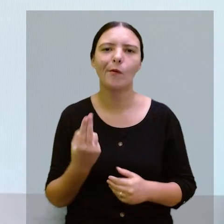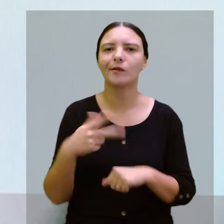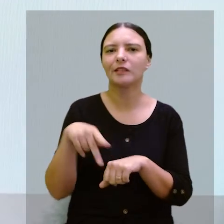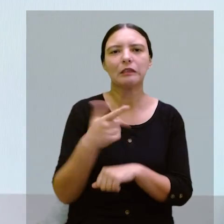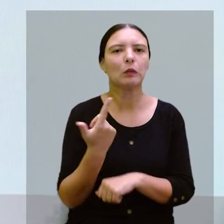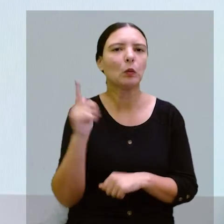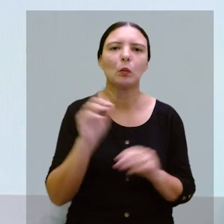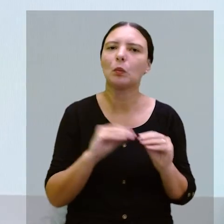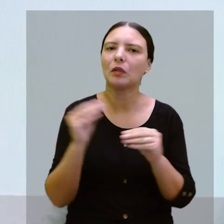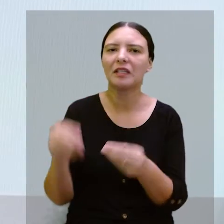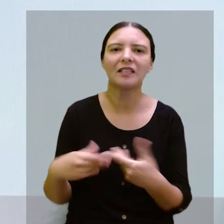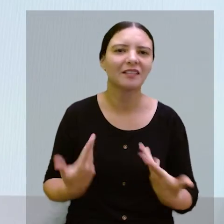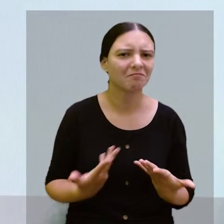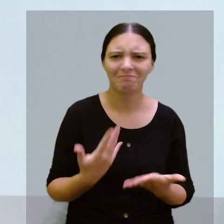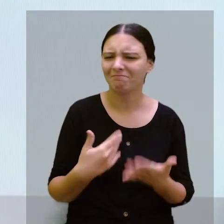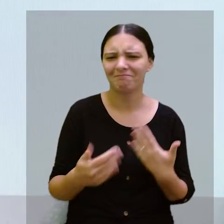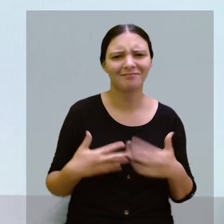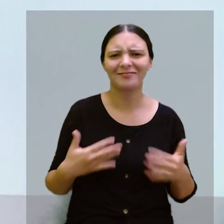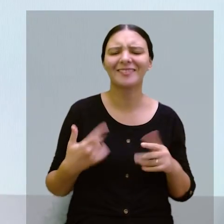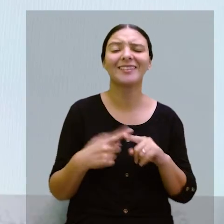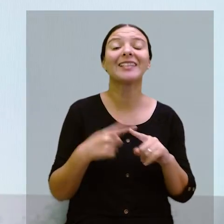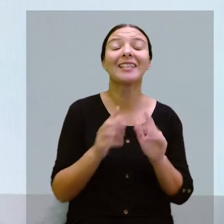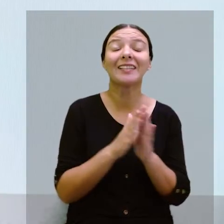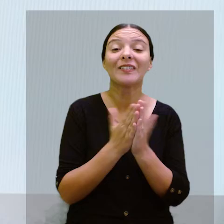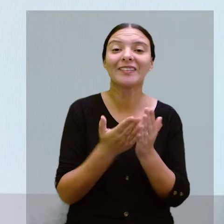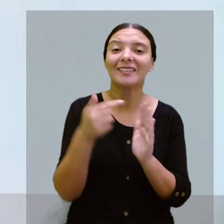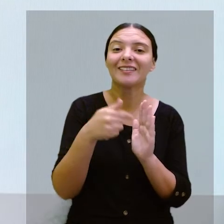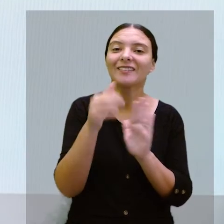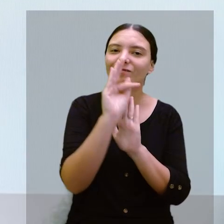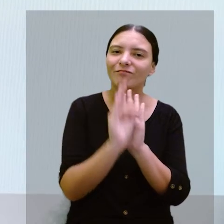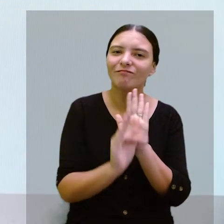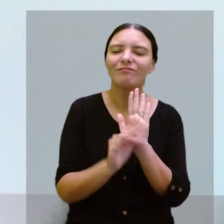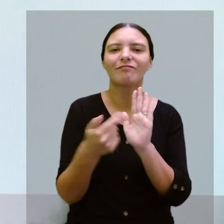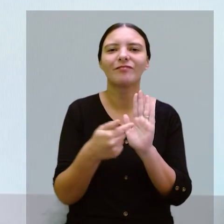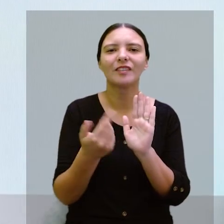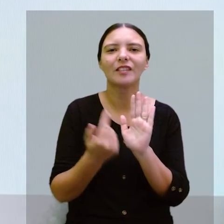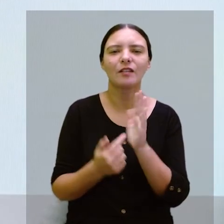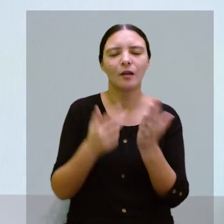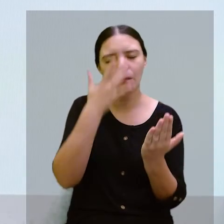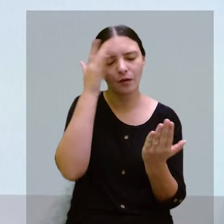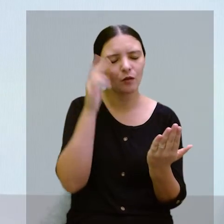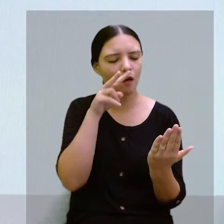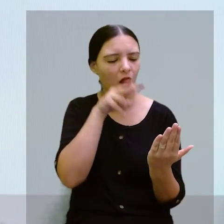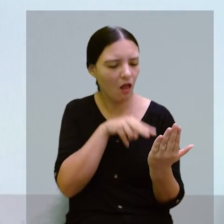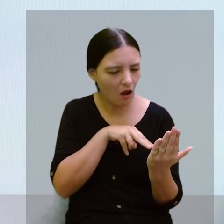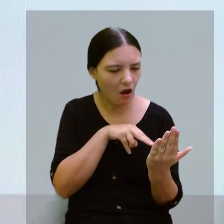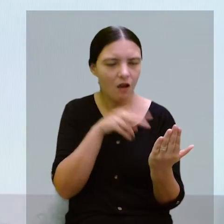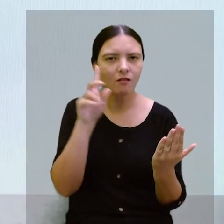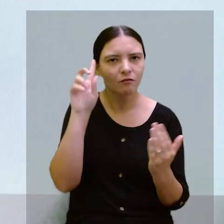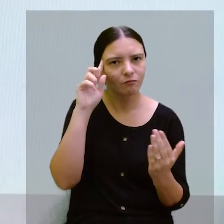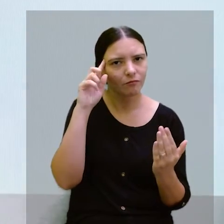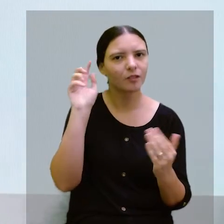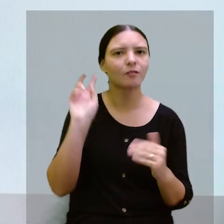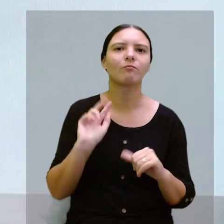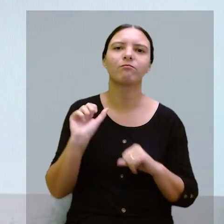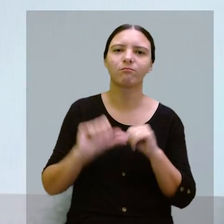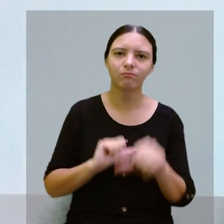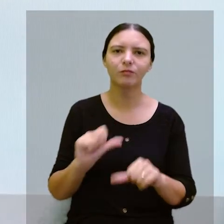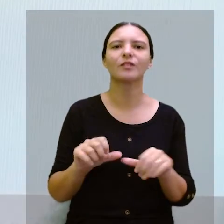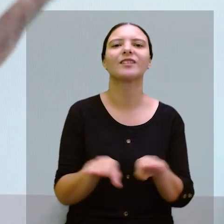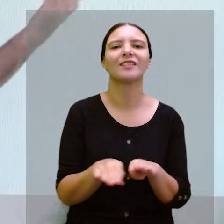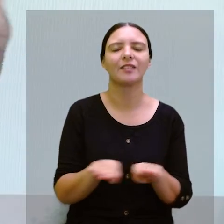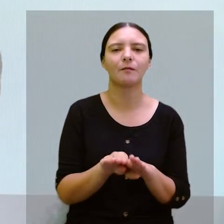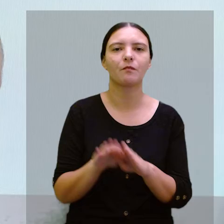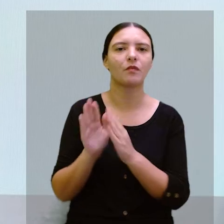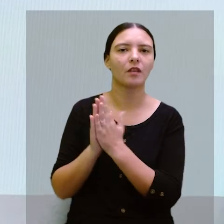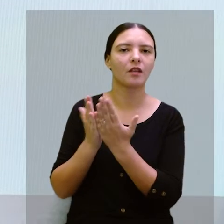São questões que no livro estavam sendo trabalhadas e que, a partir da relação com o livro, as pessoas se modificam também. Eu vou deixar o